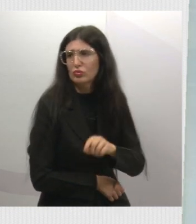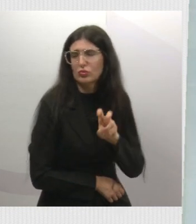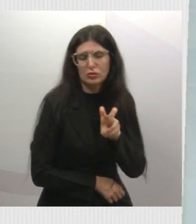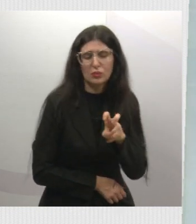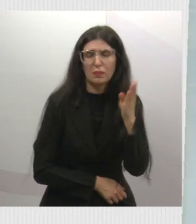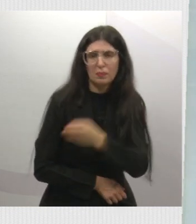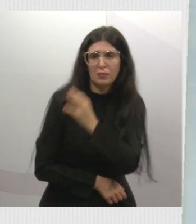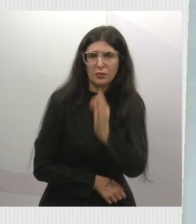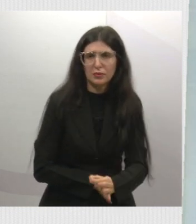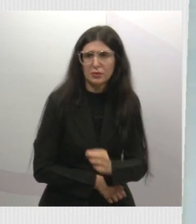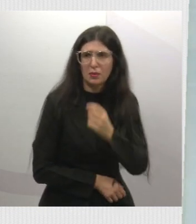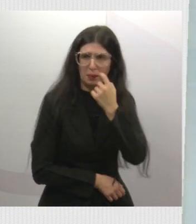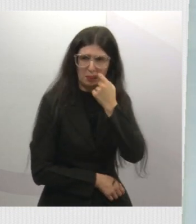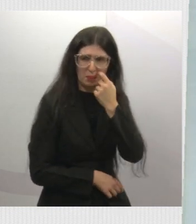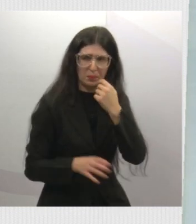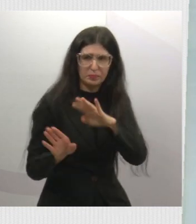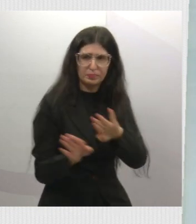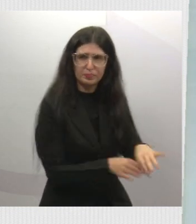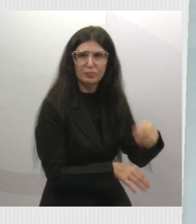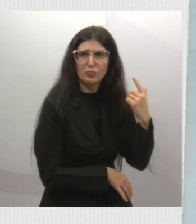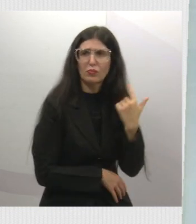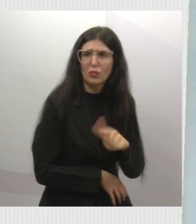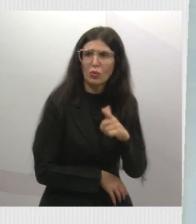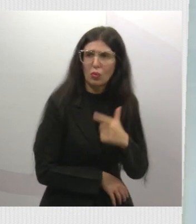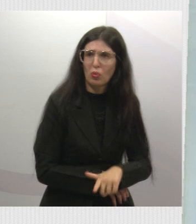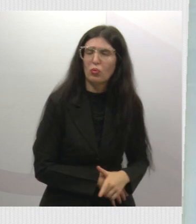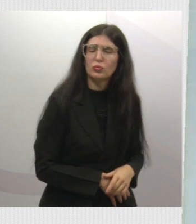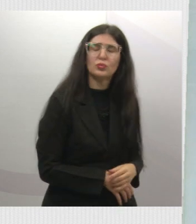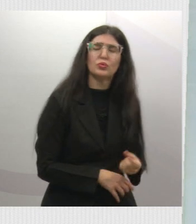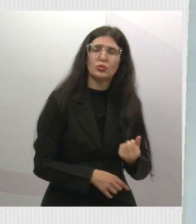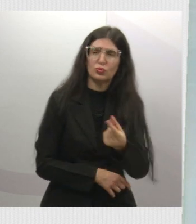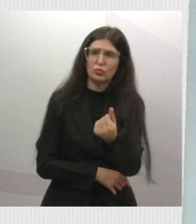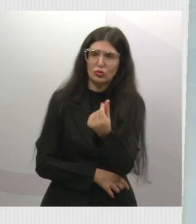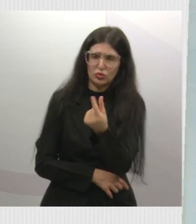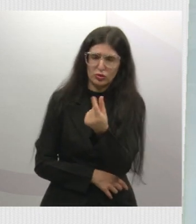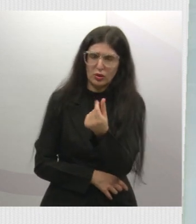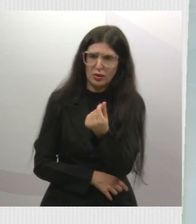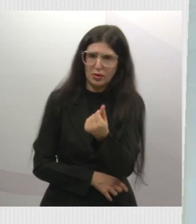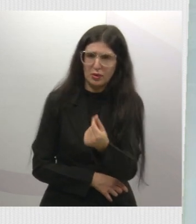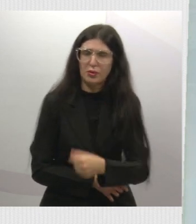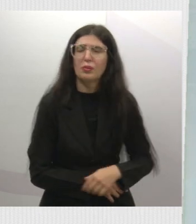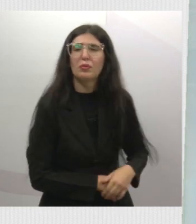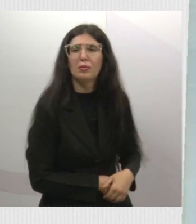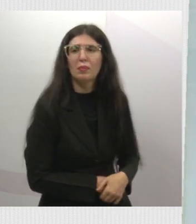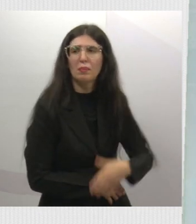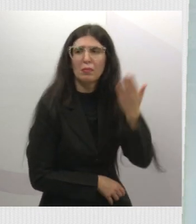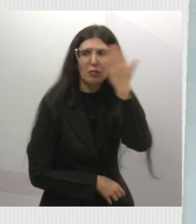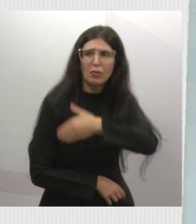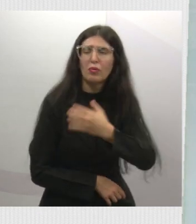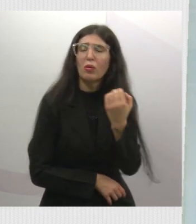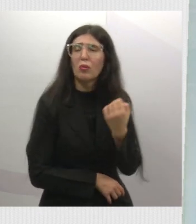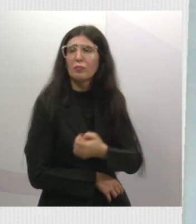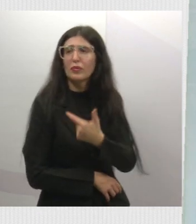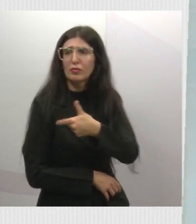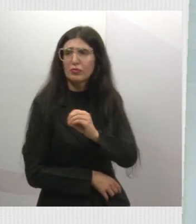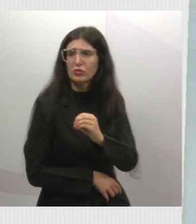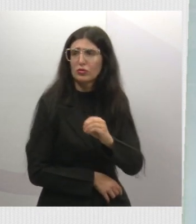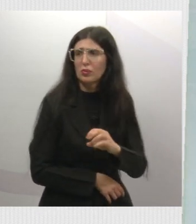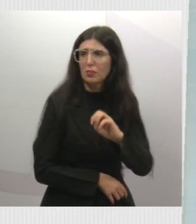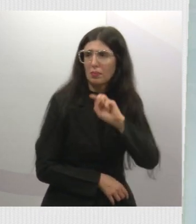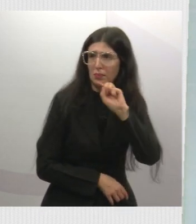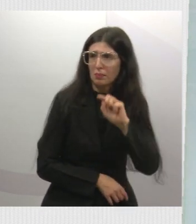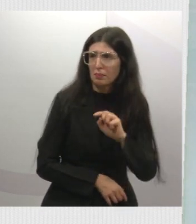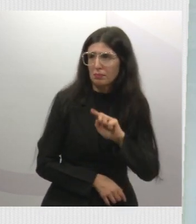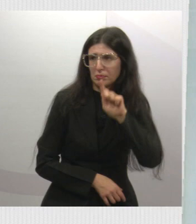Outras receitas de capital não tinha meta orçada e arrecadou 20.000, quase não influenciando no montante.